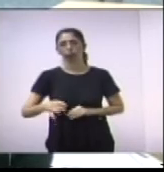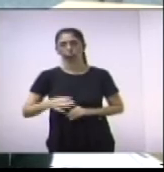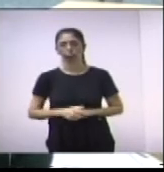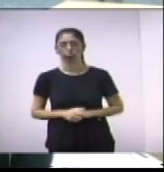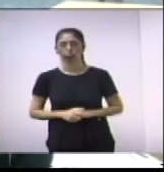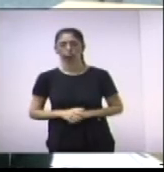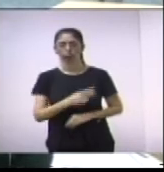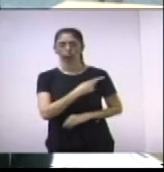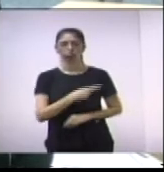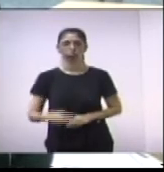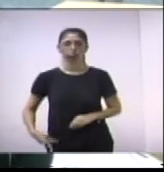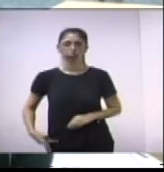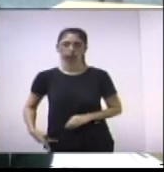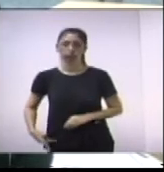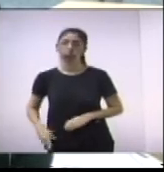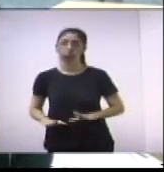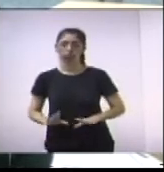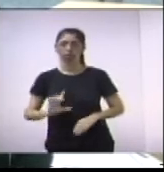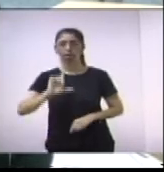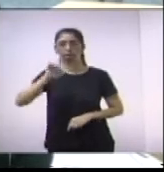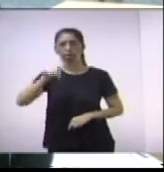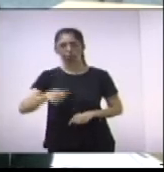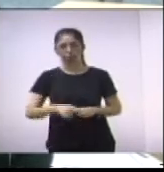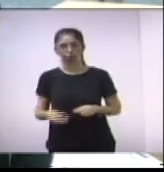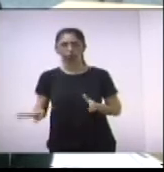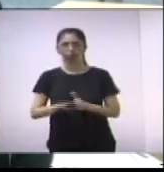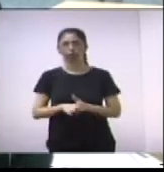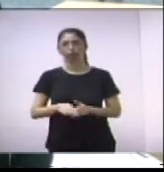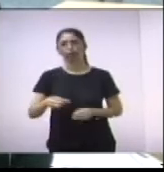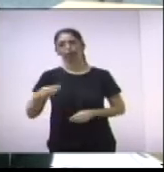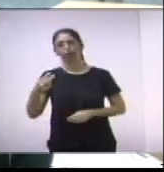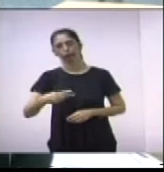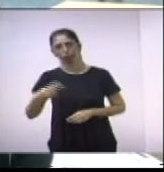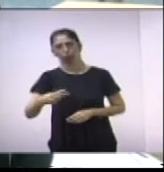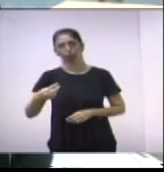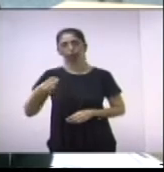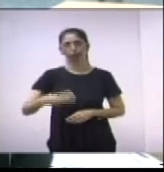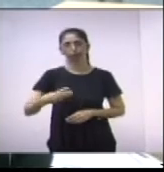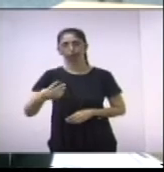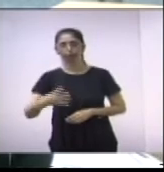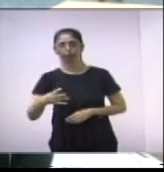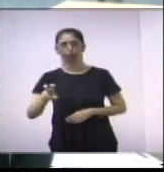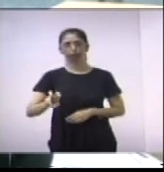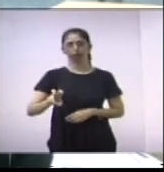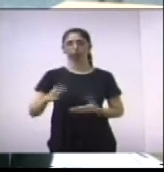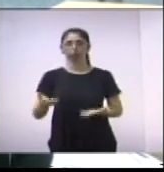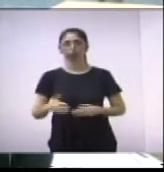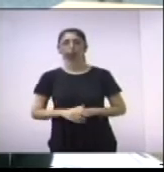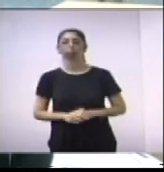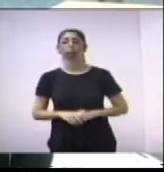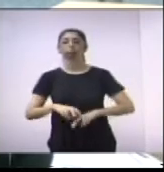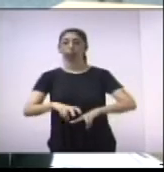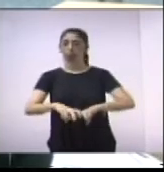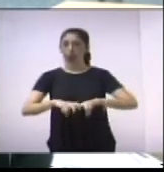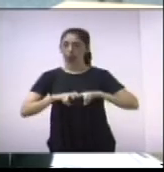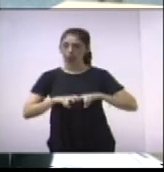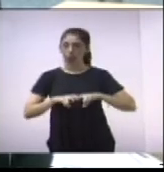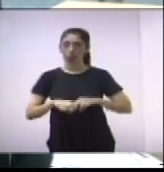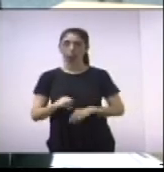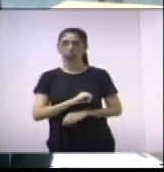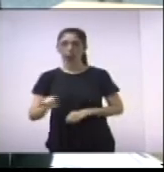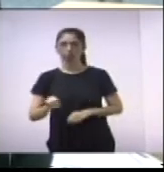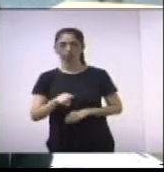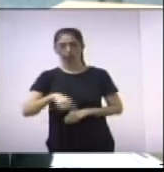vazia, presidente. Daqui a pouco vai vir a terceira, a quarta, a quinta. Por isso o meu ditado de que, se